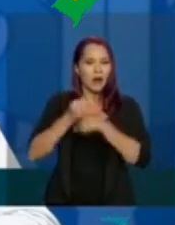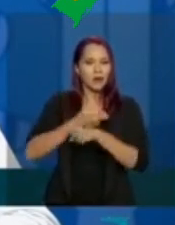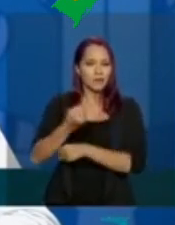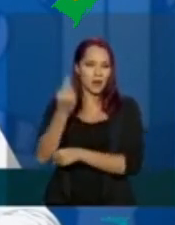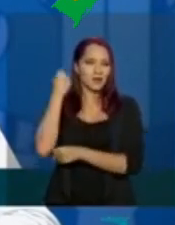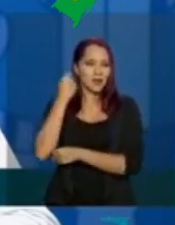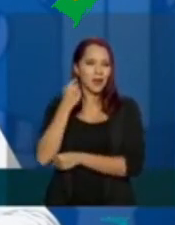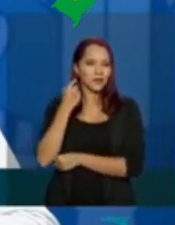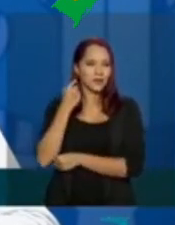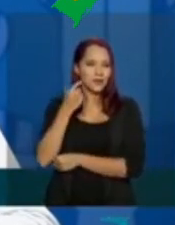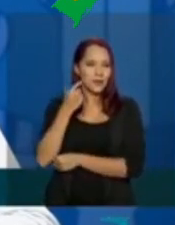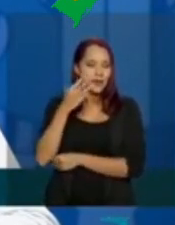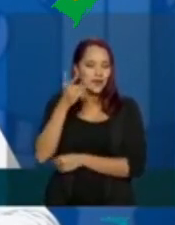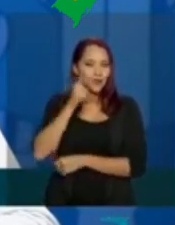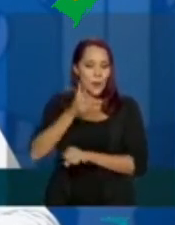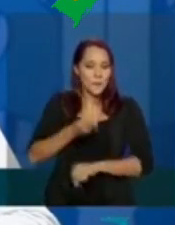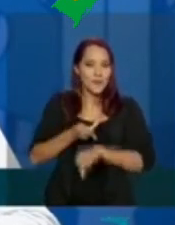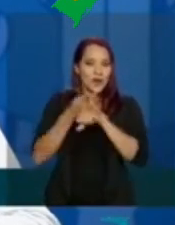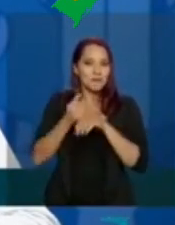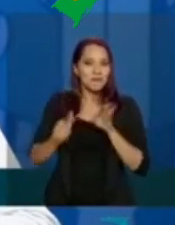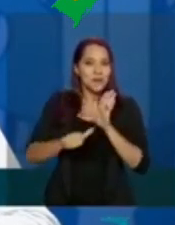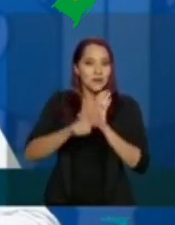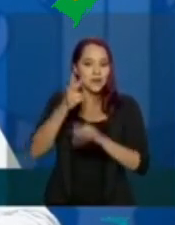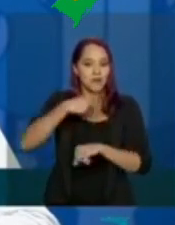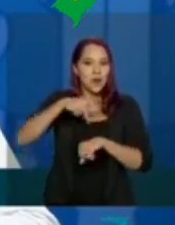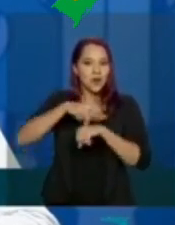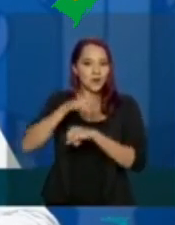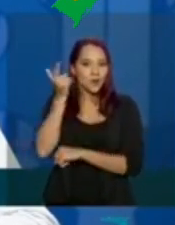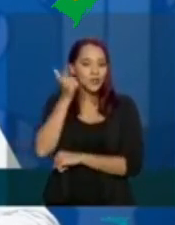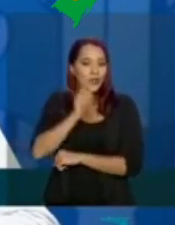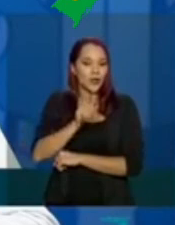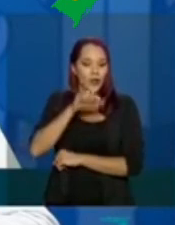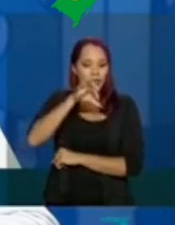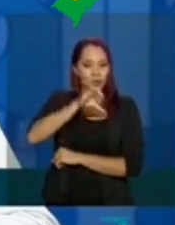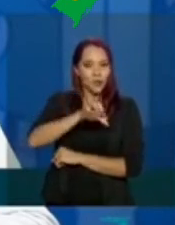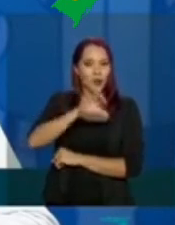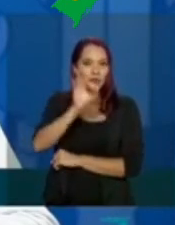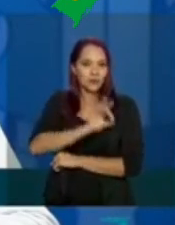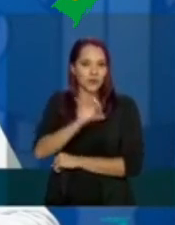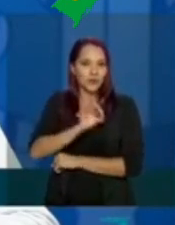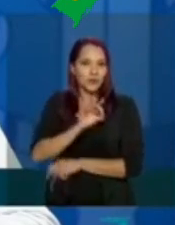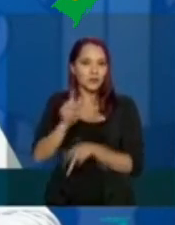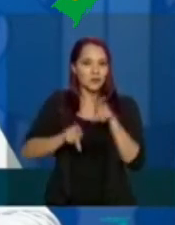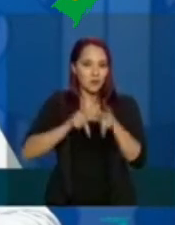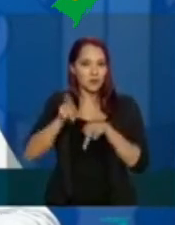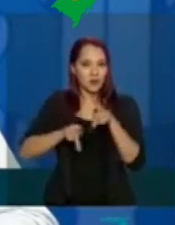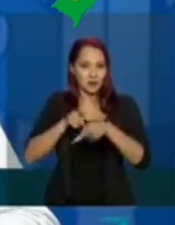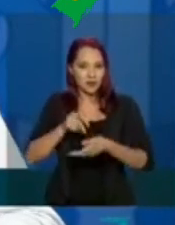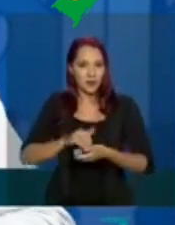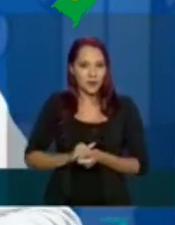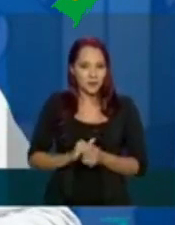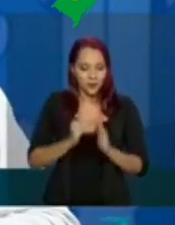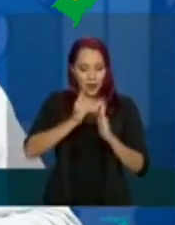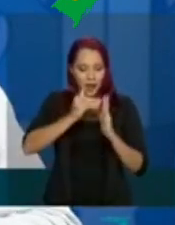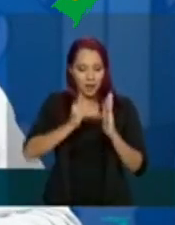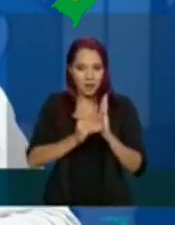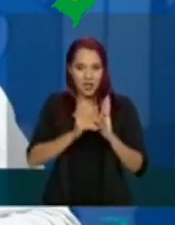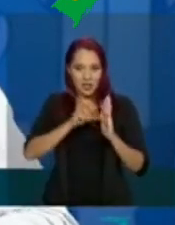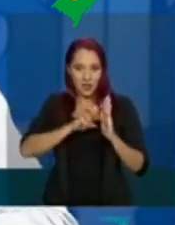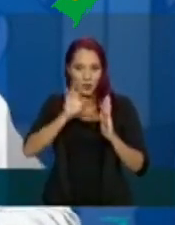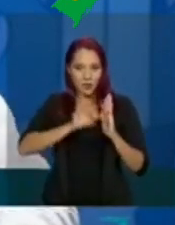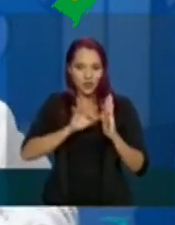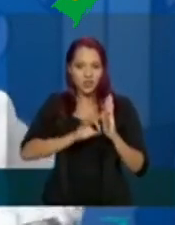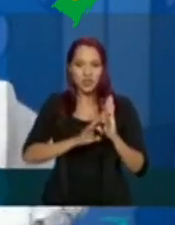o primeiro país a chegar a um dígito, ou seja, 9% da população, abaixo de 5%